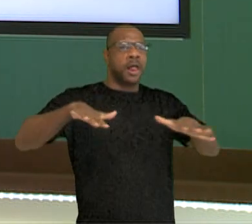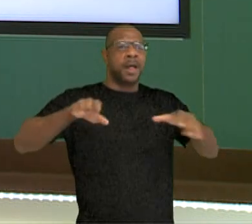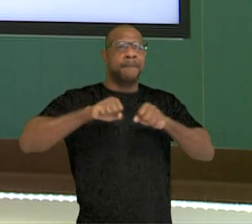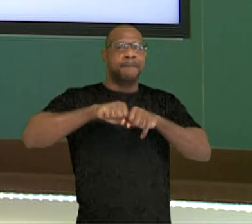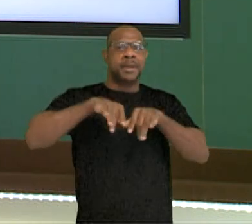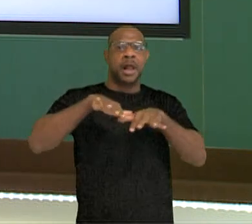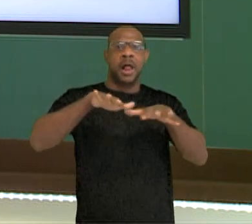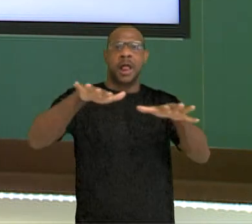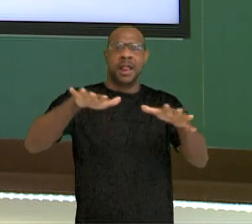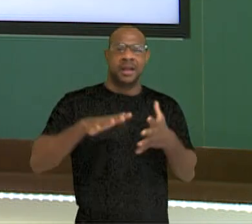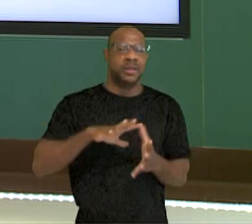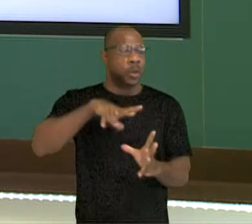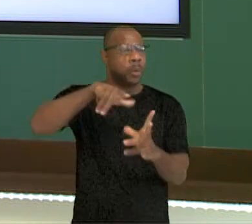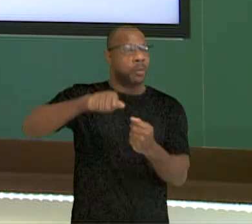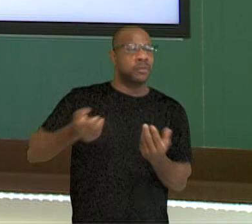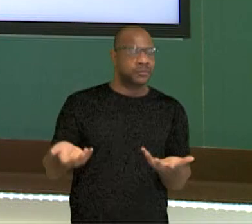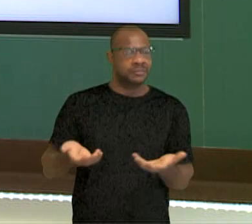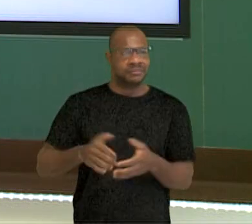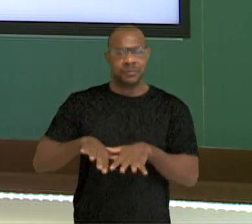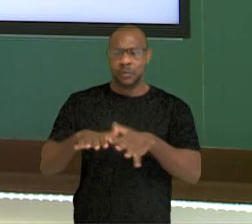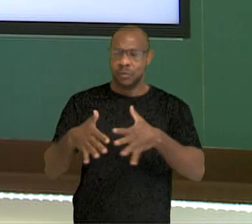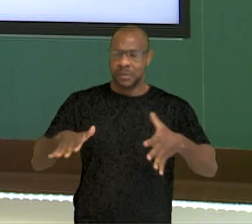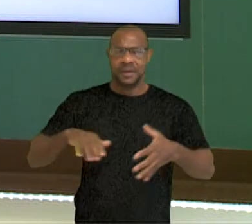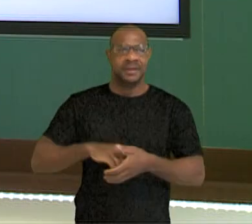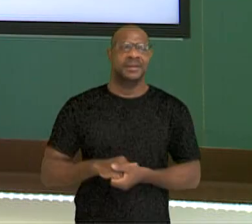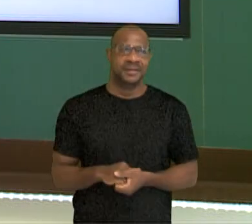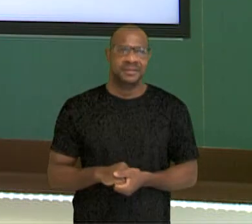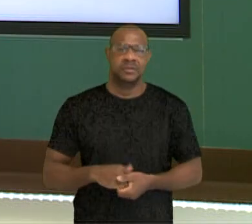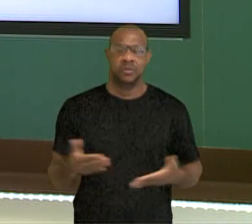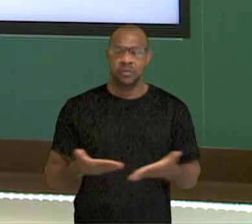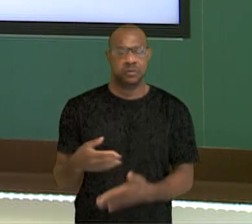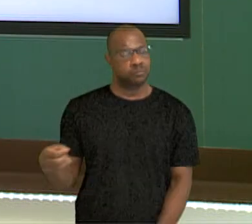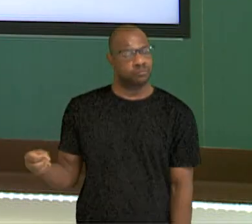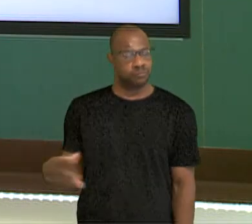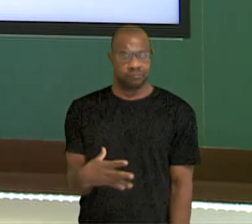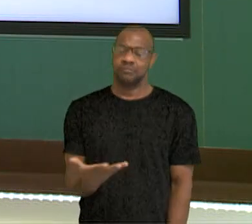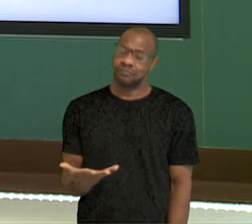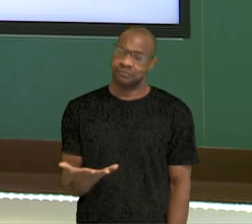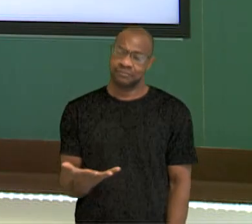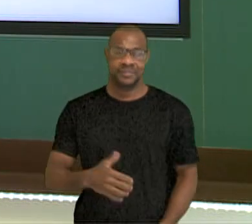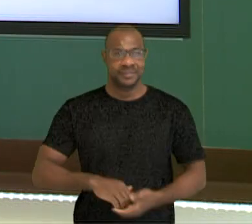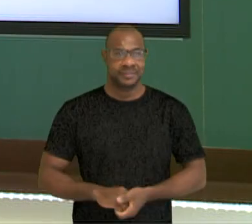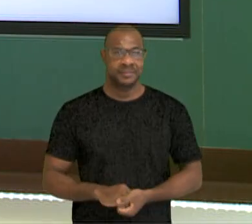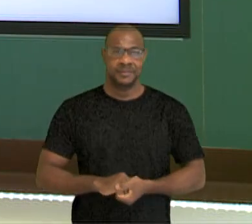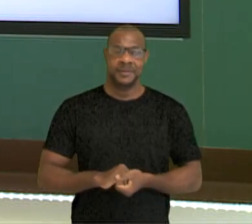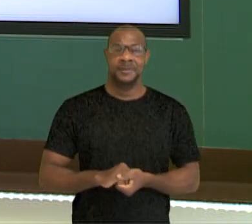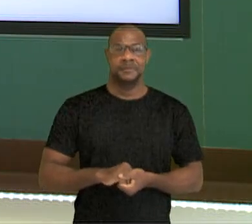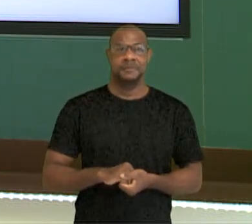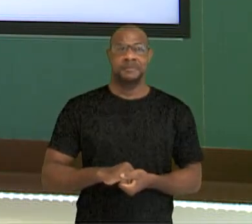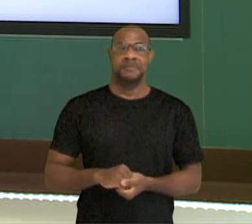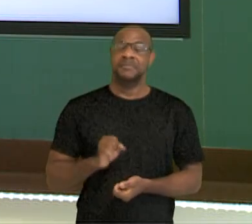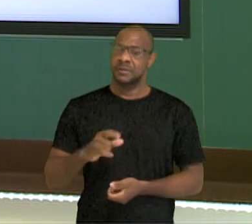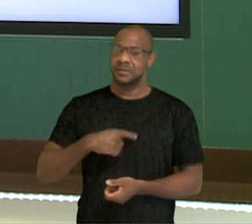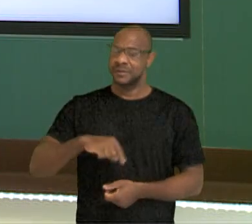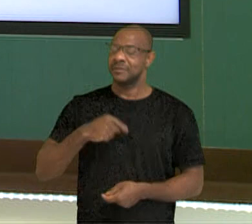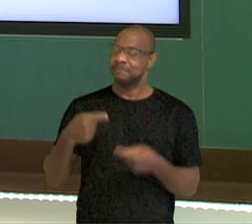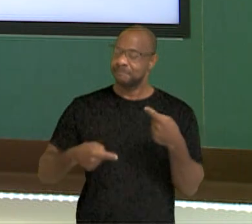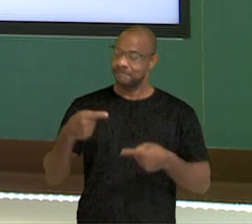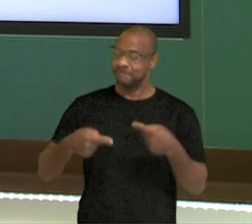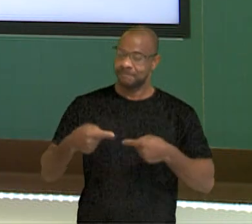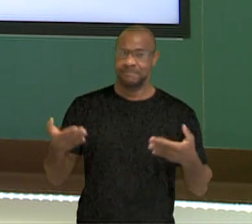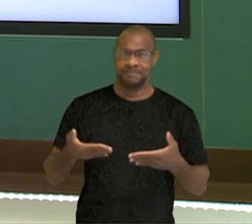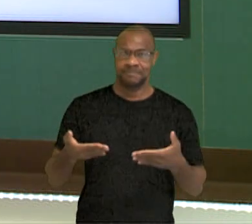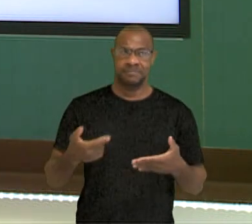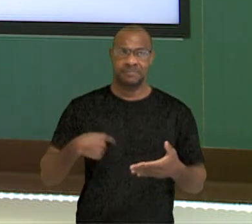mundo, inaugurando o que a gente compreende hoje por modernidade, por incrível que pareça, né? Se a gente discutir com